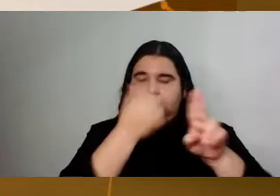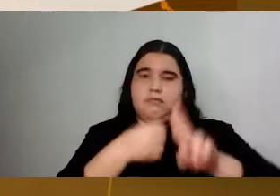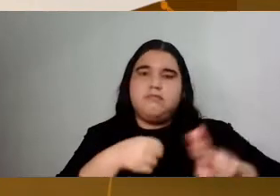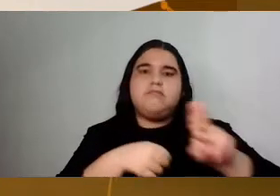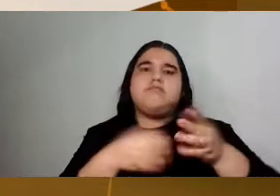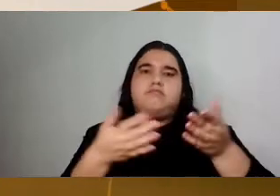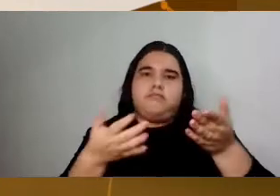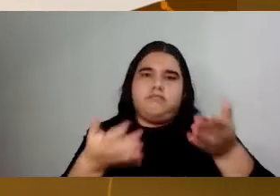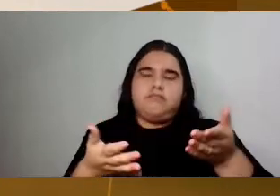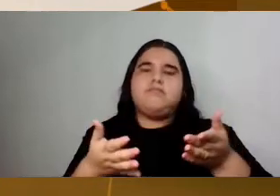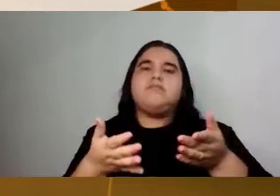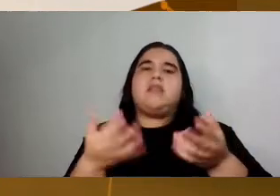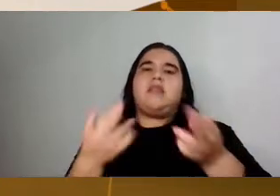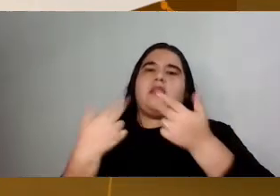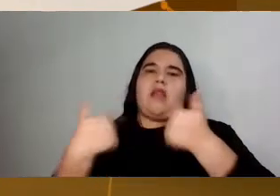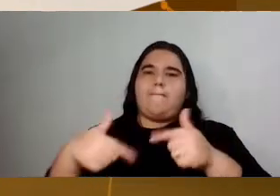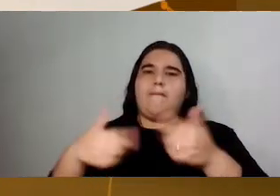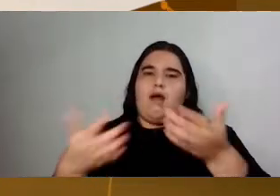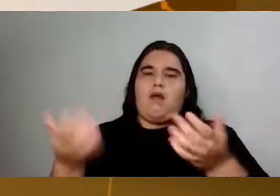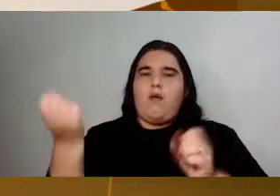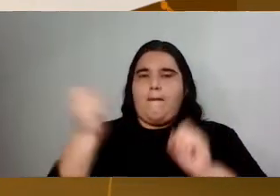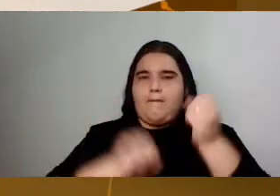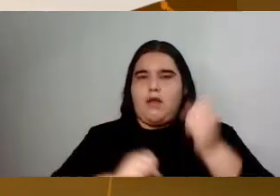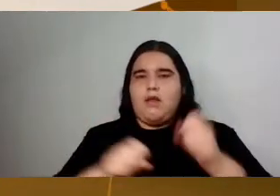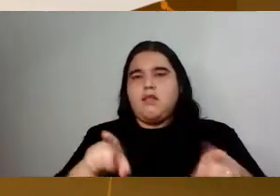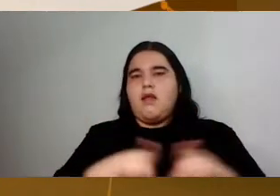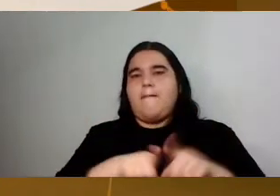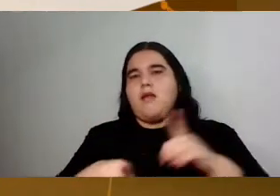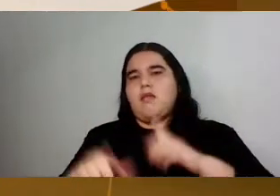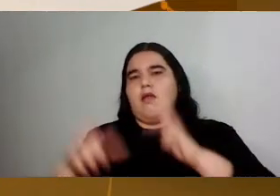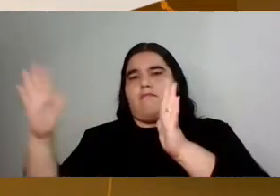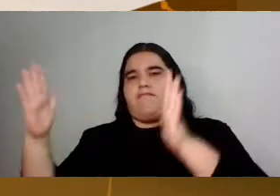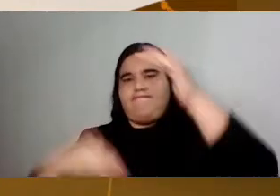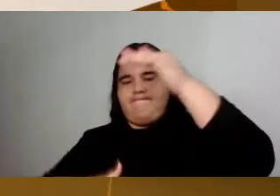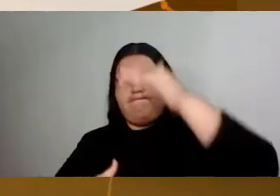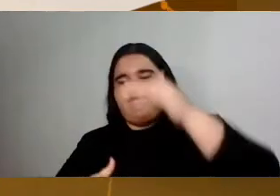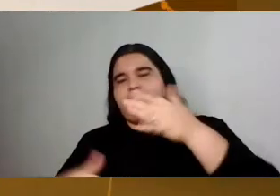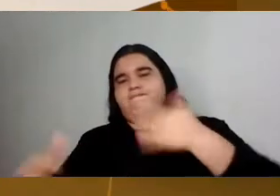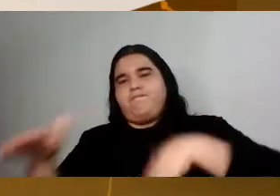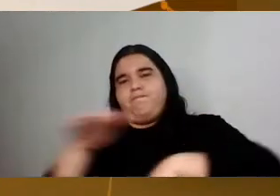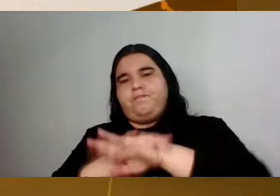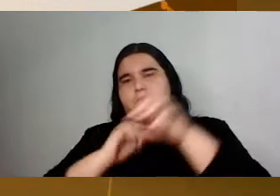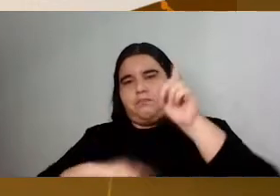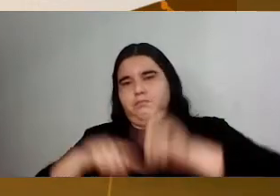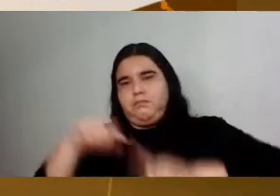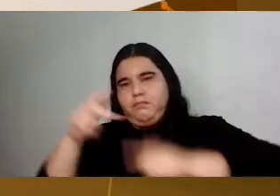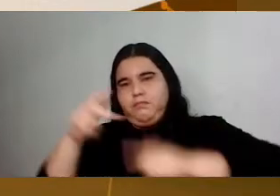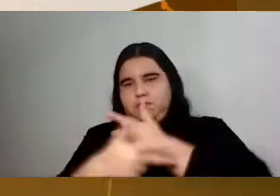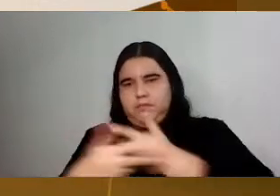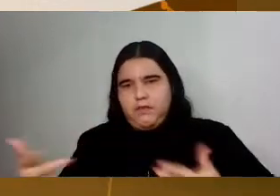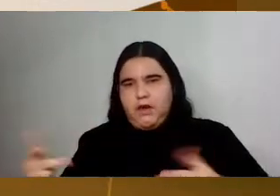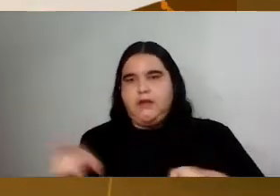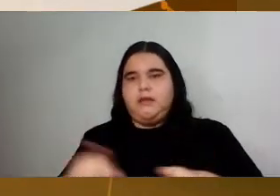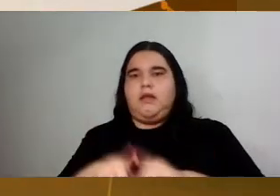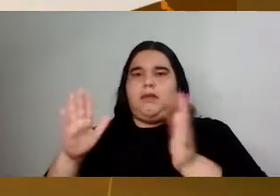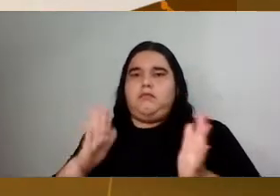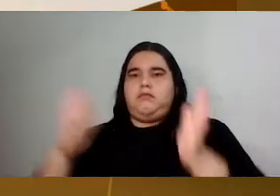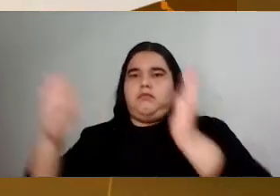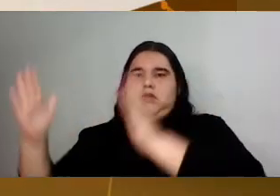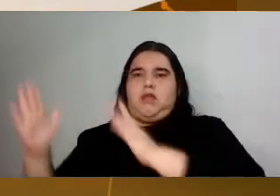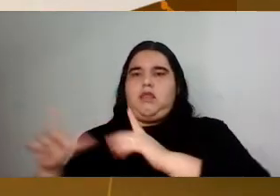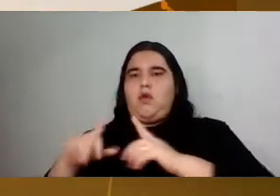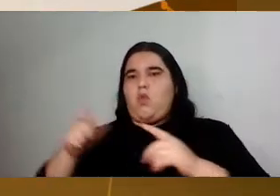para guardas de materiais, insumos. Aqui é a chave reversora que conecta um cabo